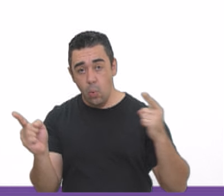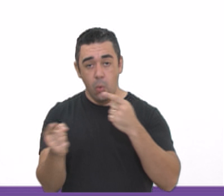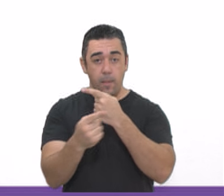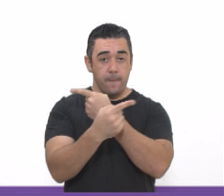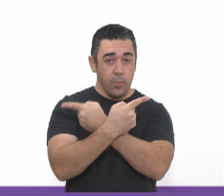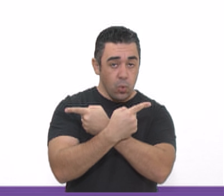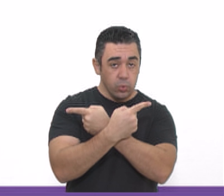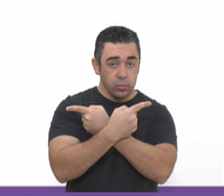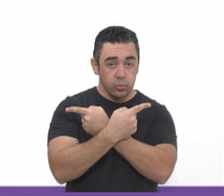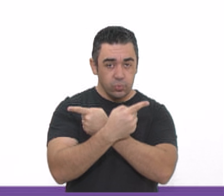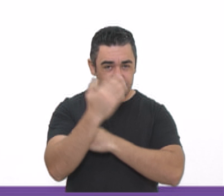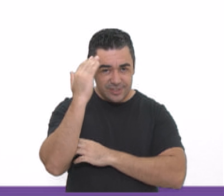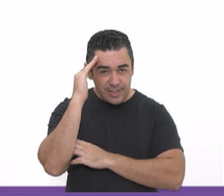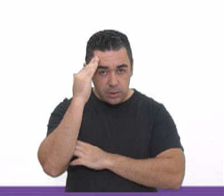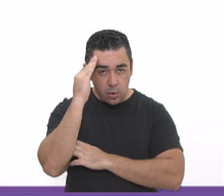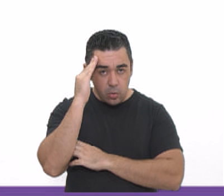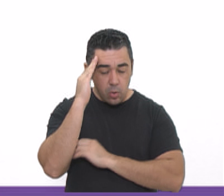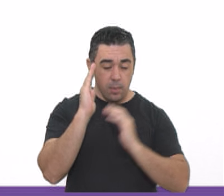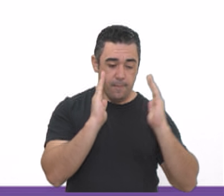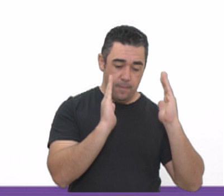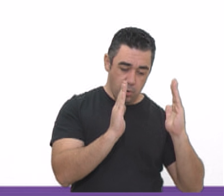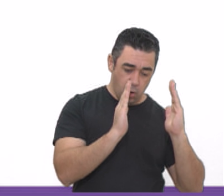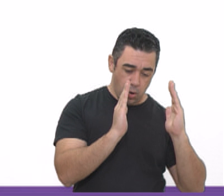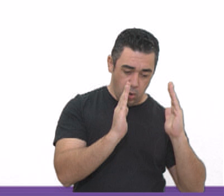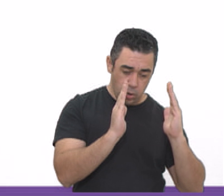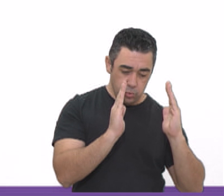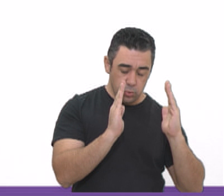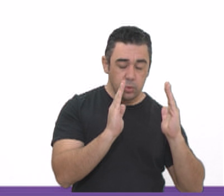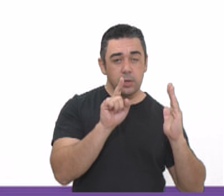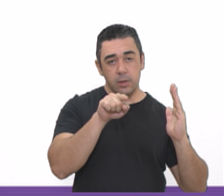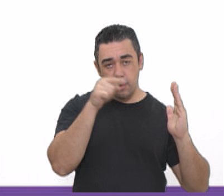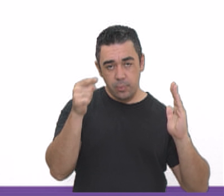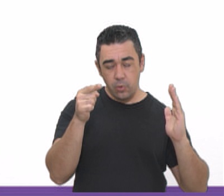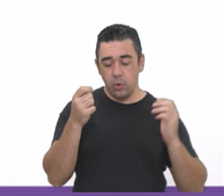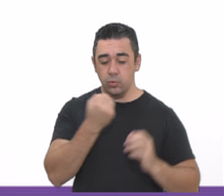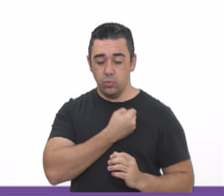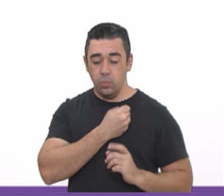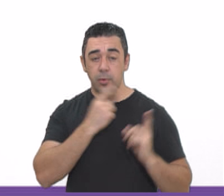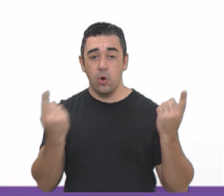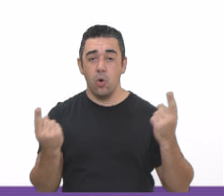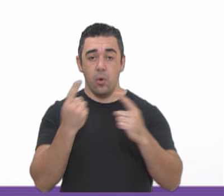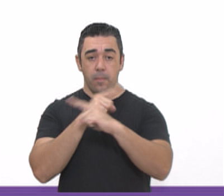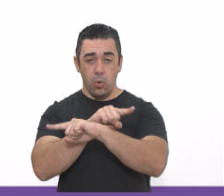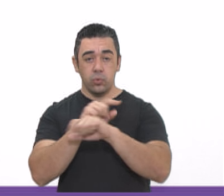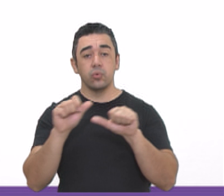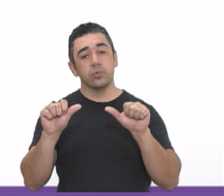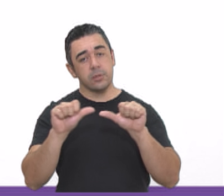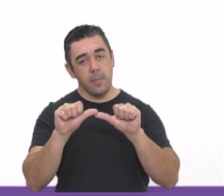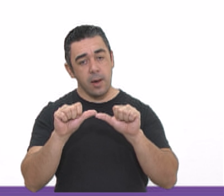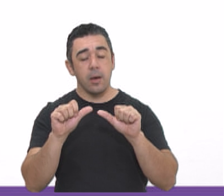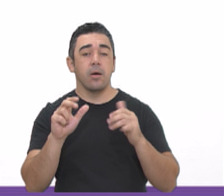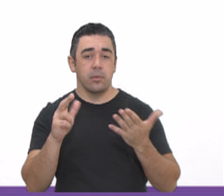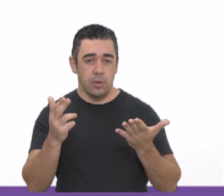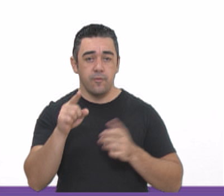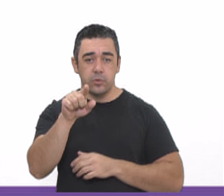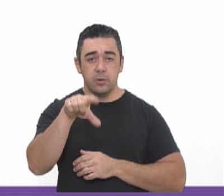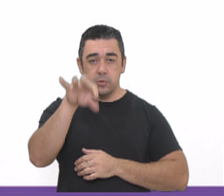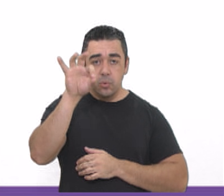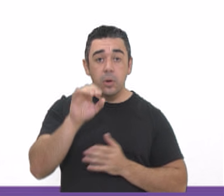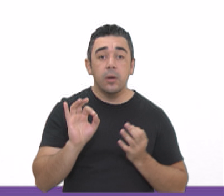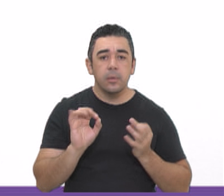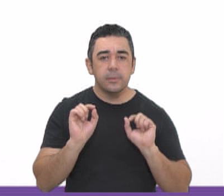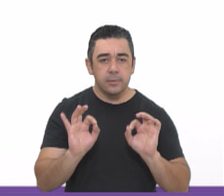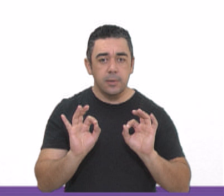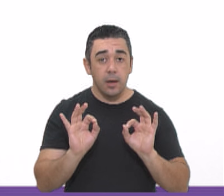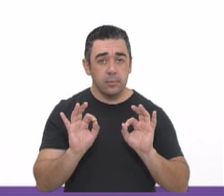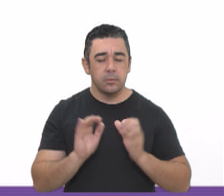né? Então eu vou determinar para você, módulo ou oposto não, módulo e número oposto ou simétrico. Então vocês vão determinar para mim. Vou